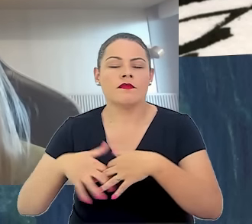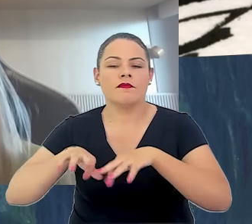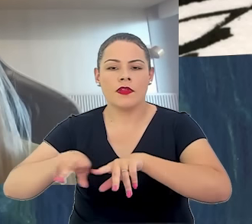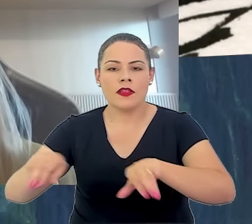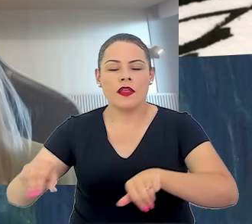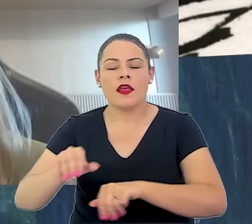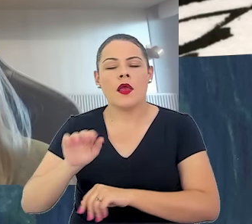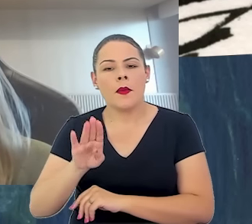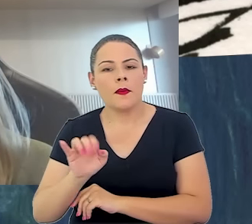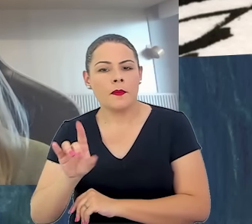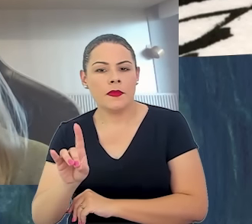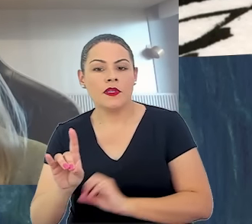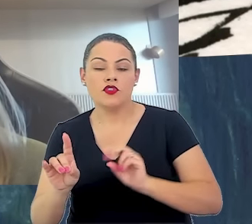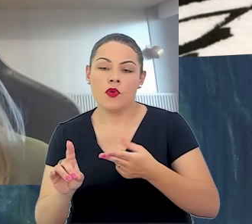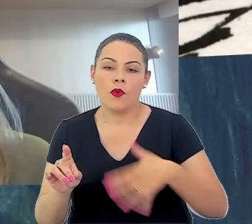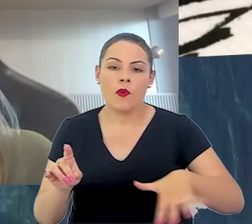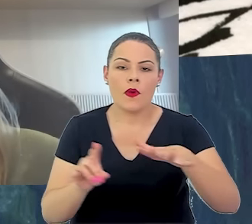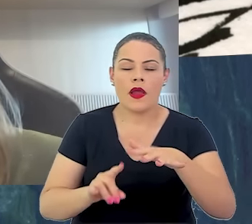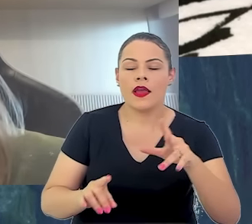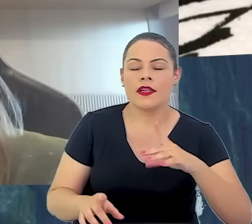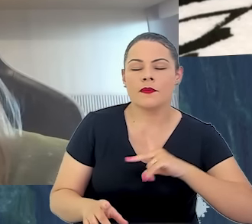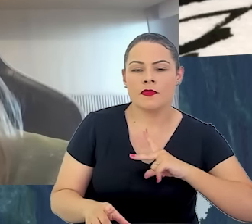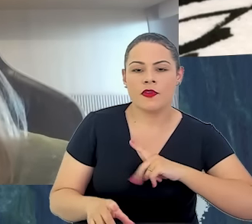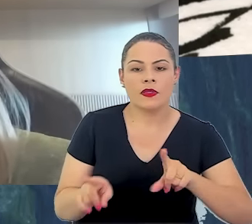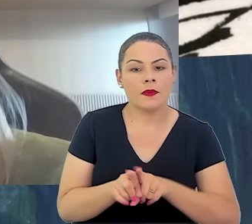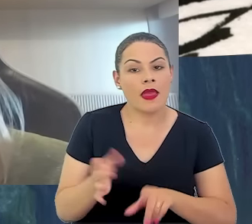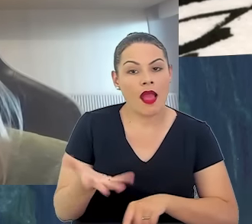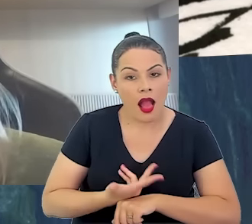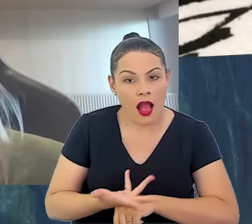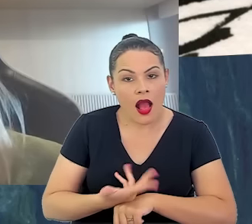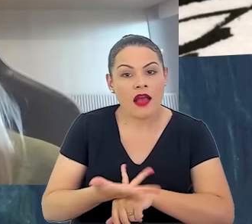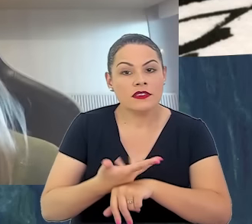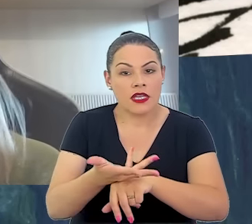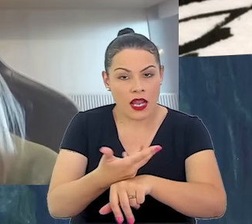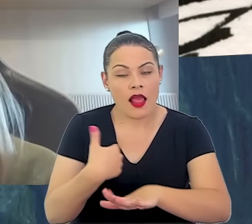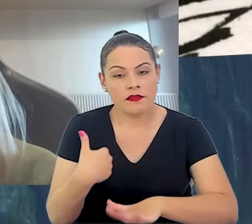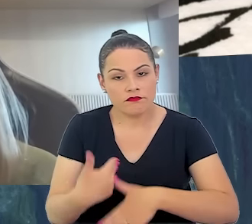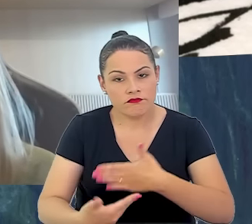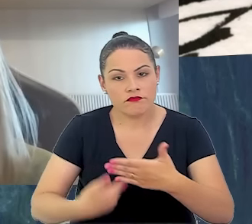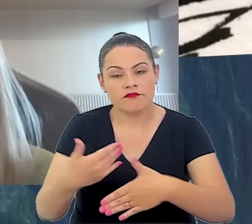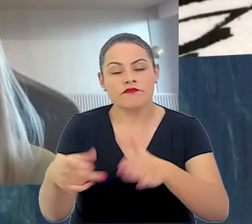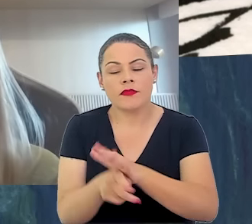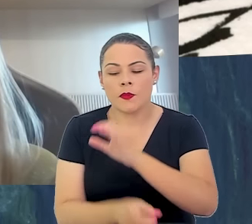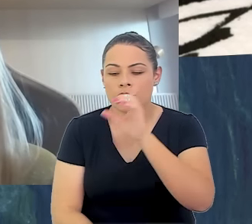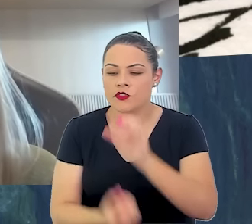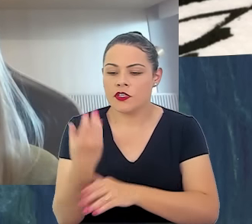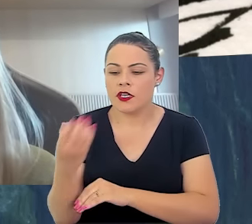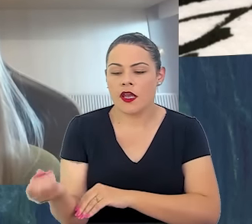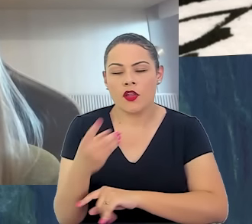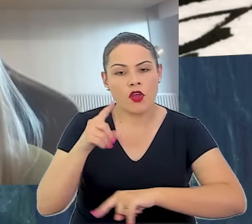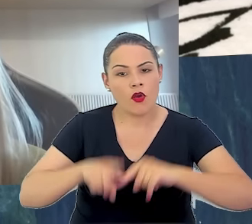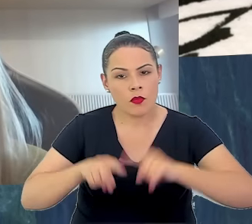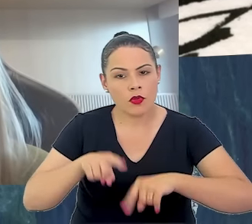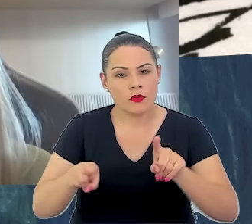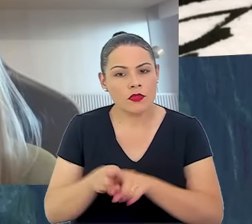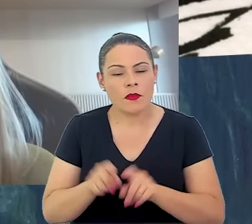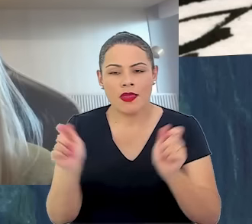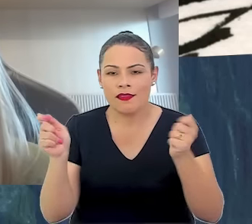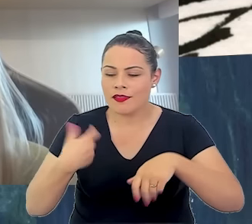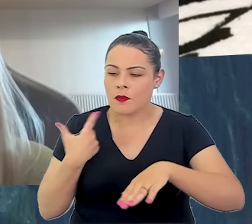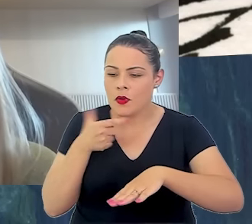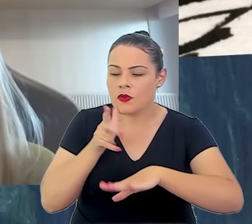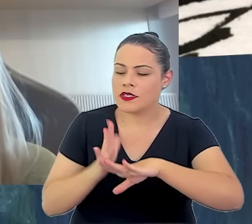bid ou seja setor privado acelerem o processo de desenvolver produtos que se